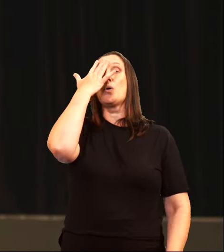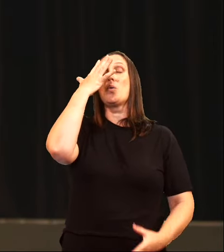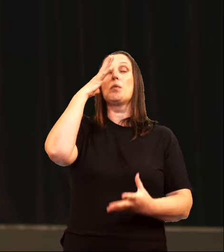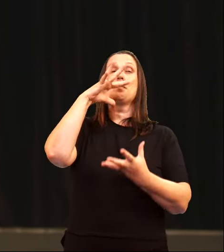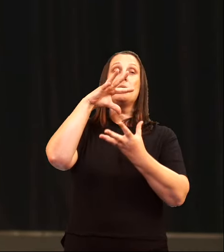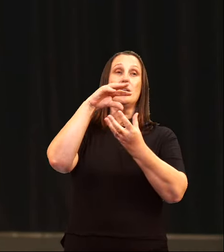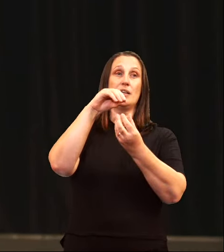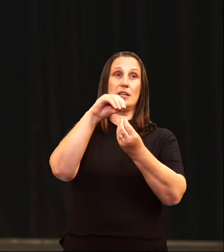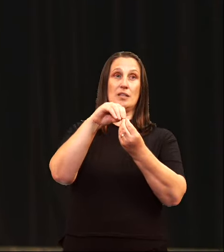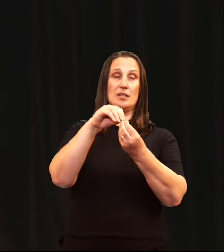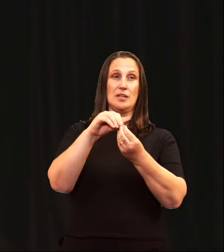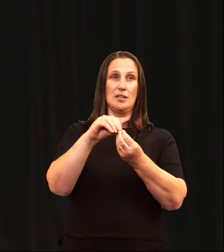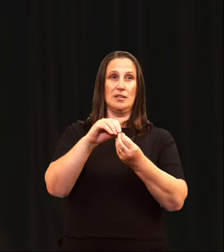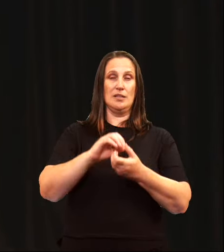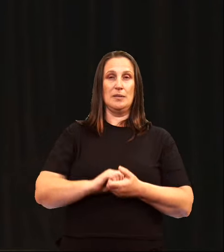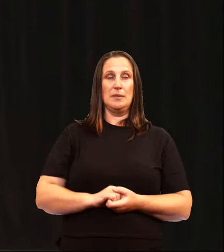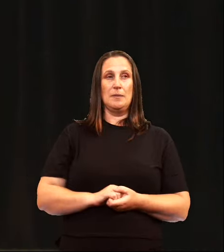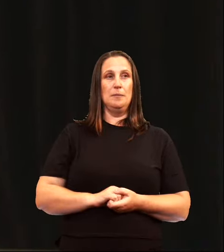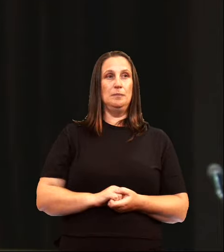não é capaz de fazer isso.